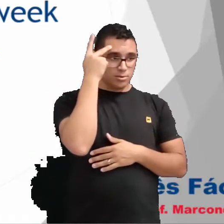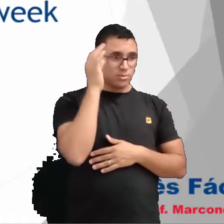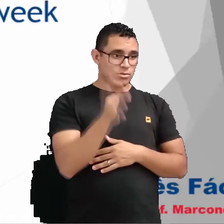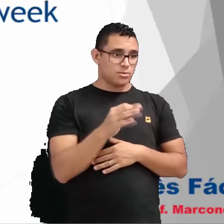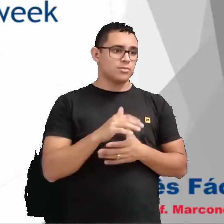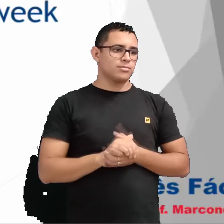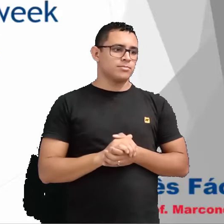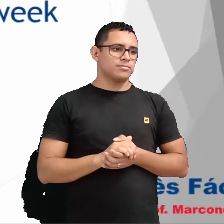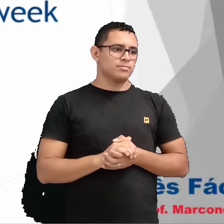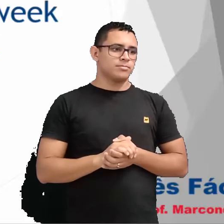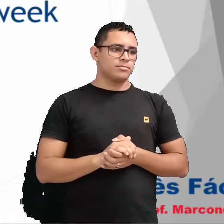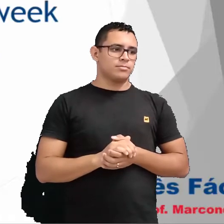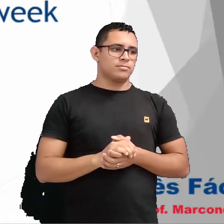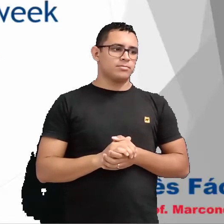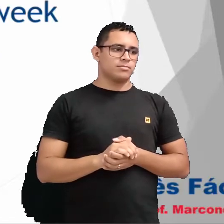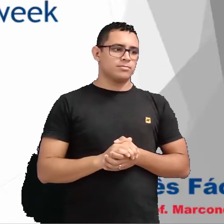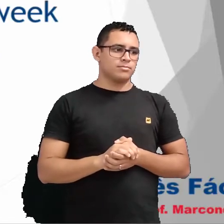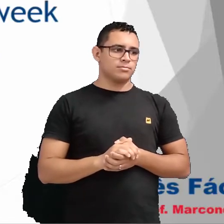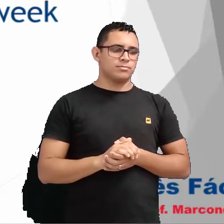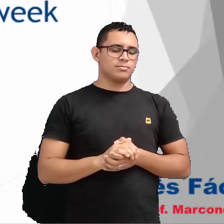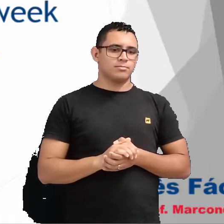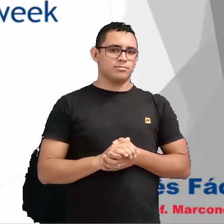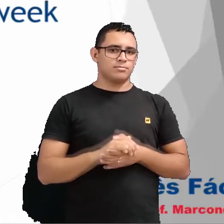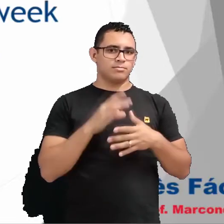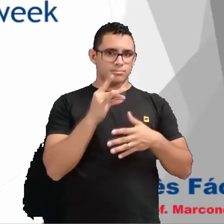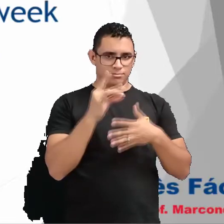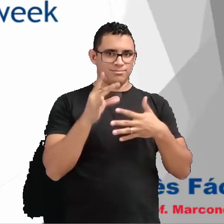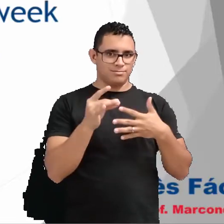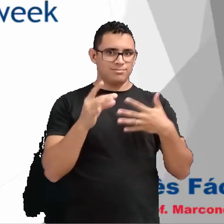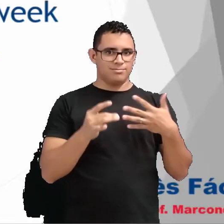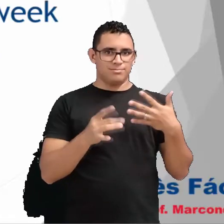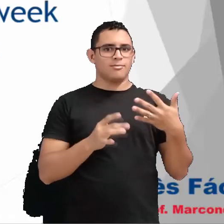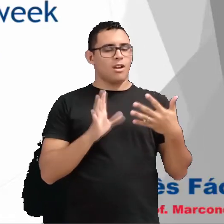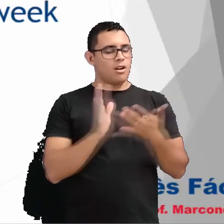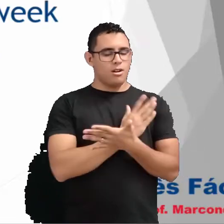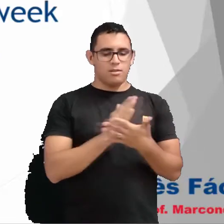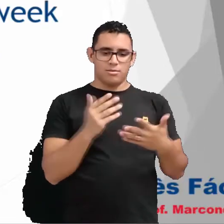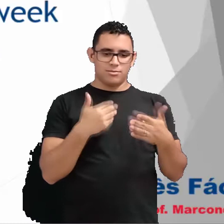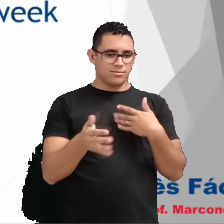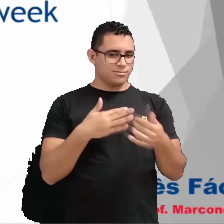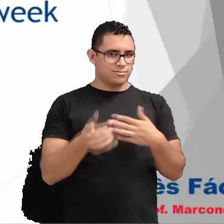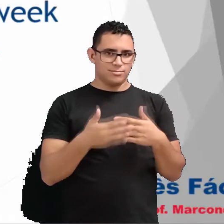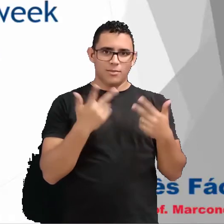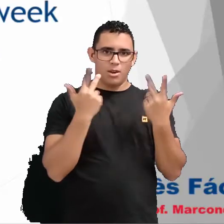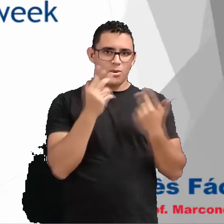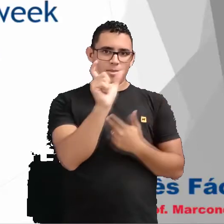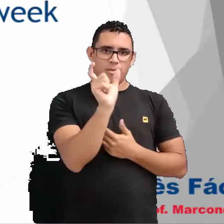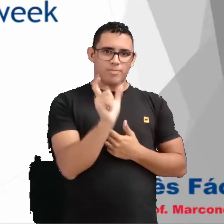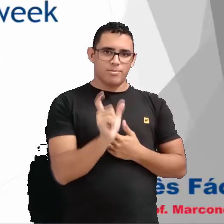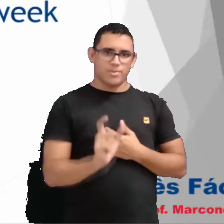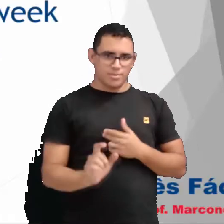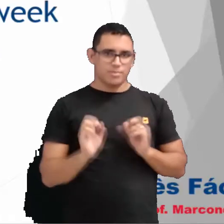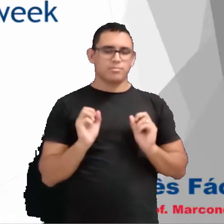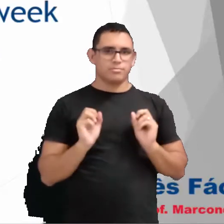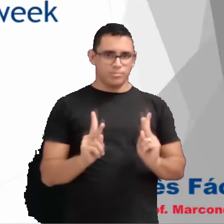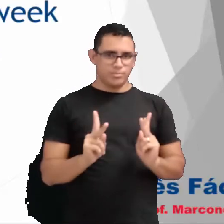They spent, I spent, you spent, tanto faz, é igual para todo mundo, não varia a conjugação de